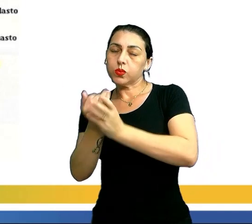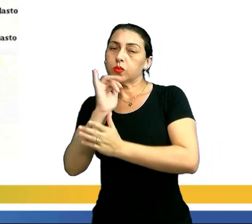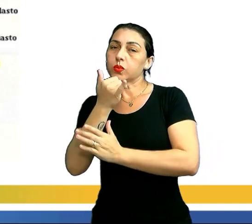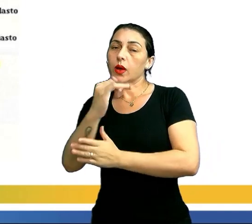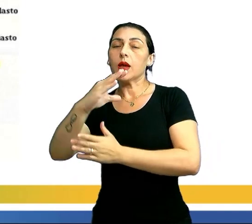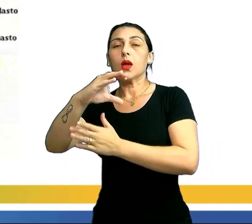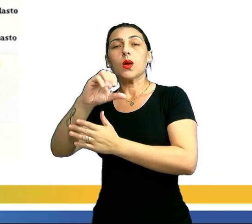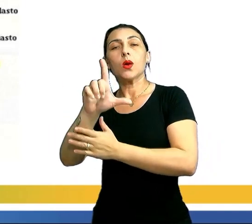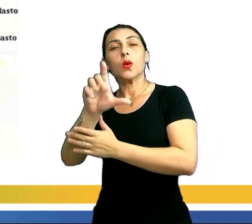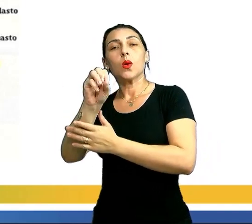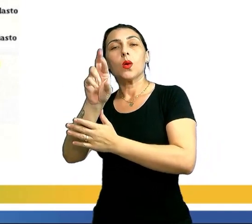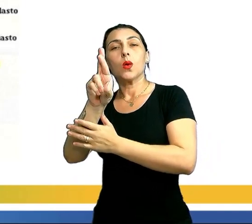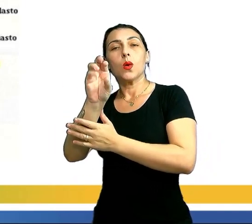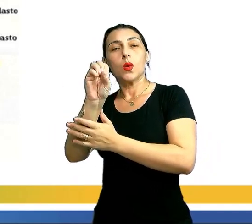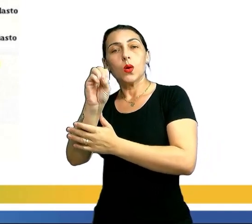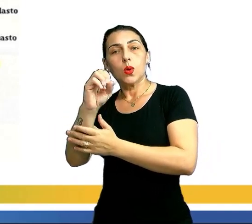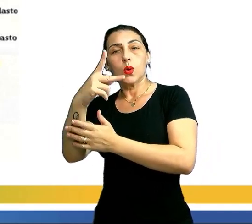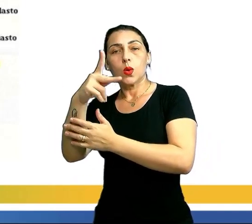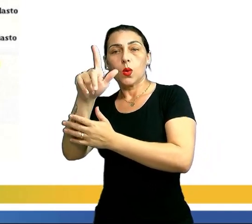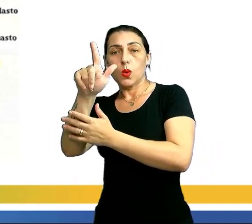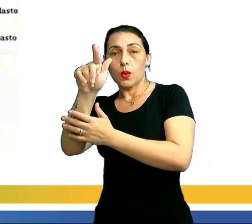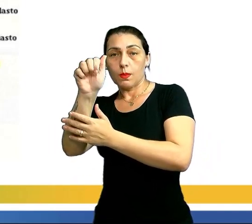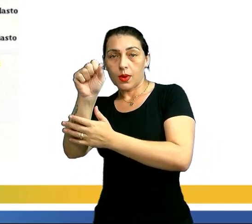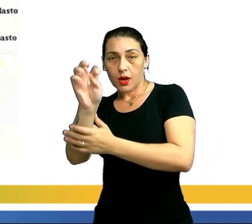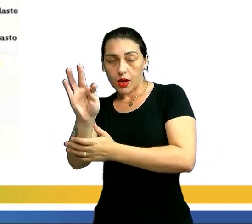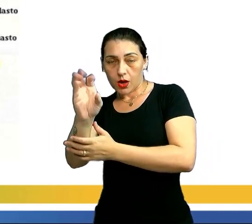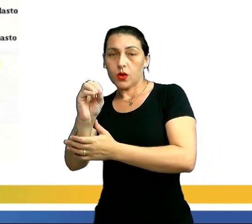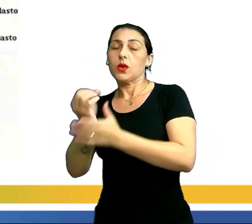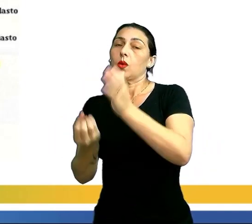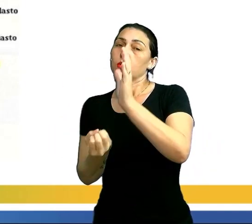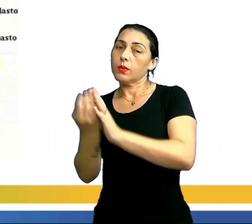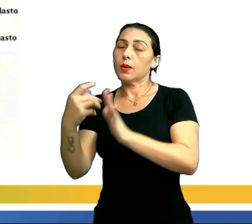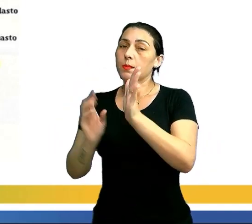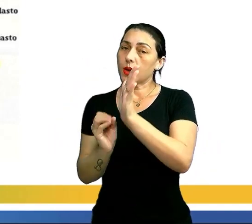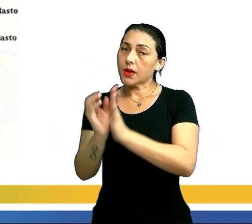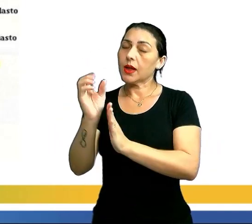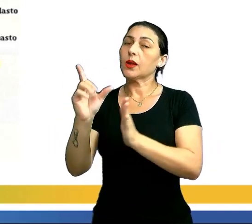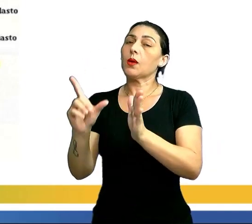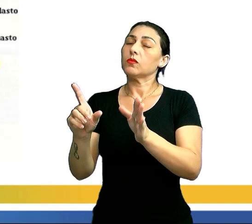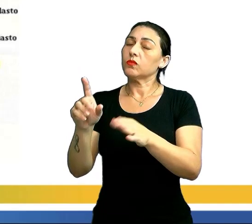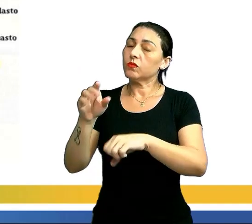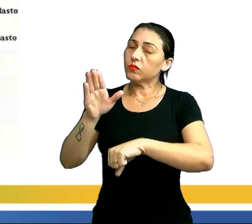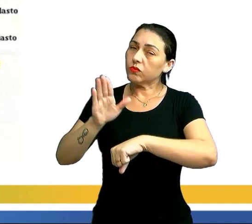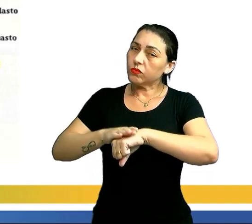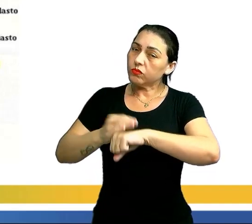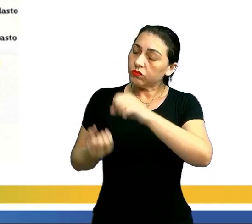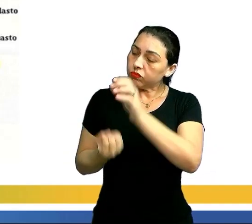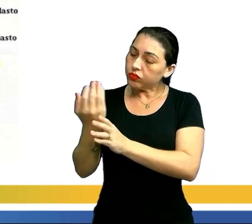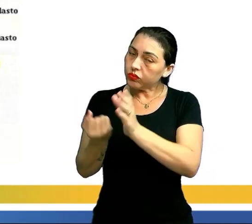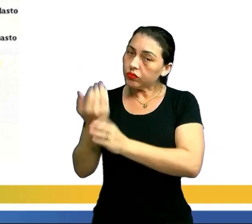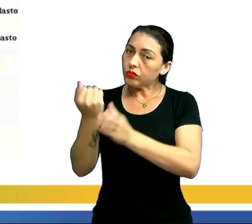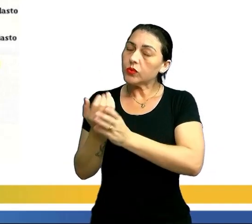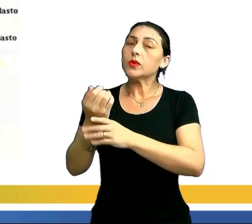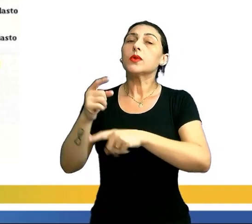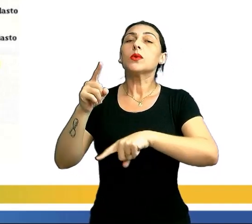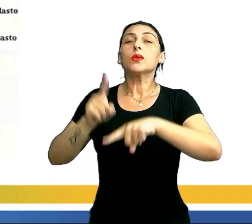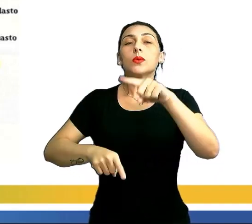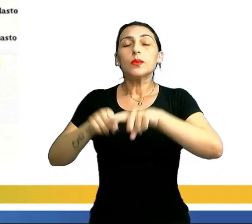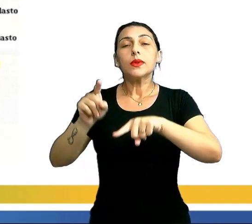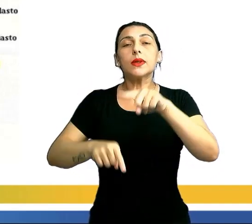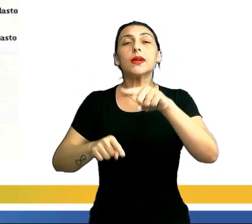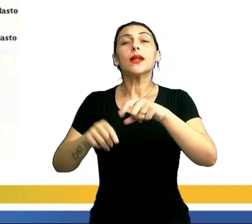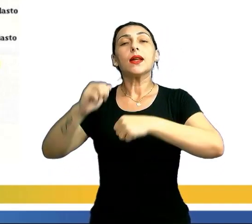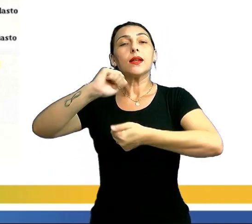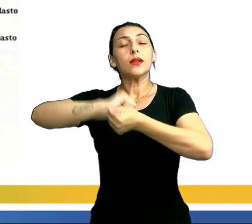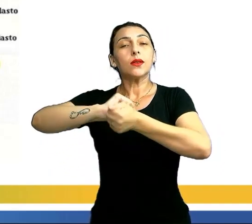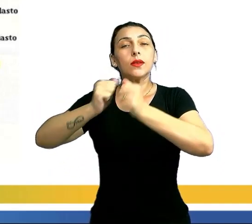e cloroplastos, ou seja, um tipo de bactéria que produzia muita matéria orgânica, se associou